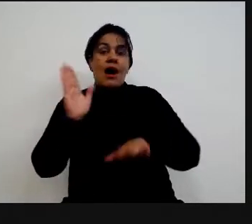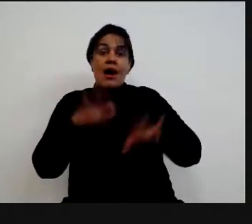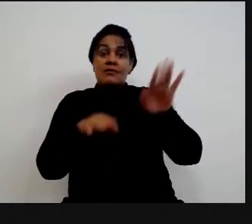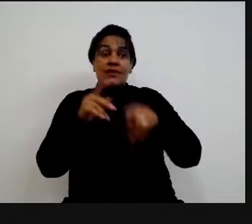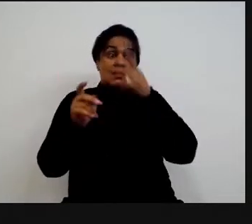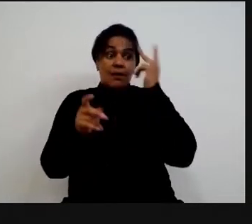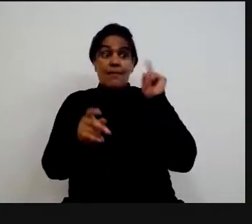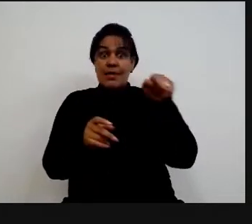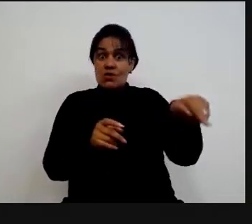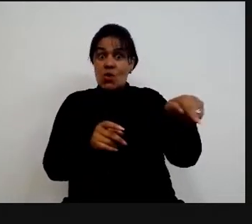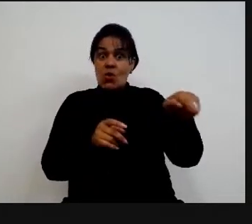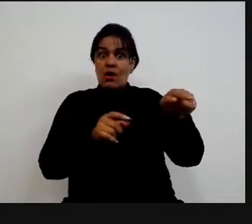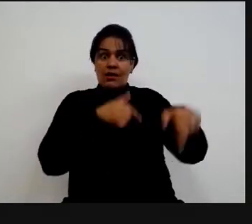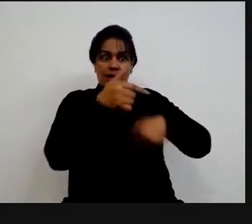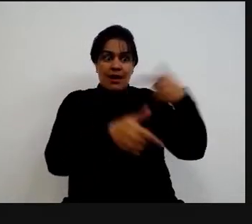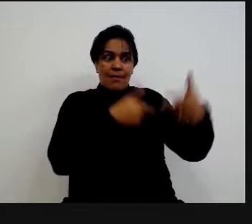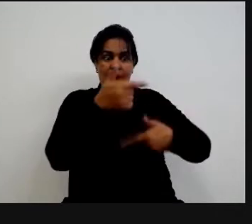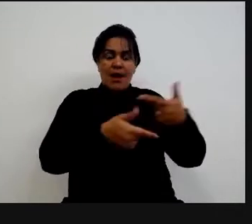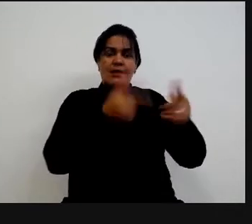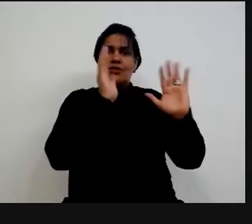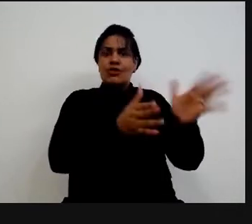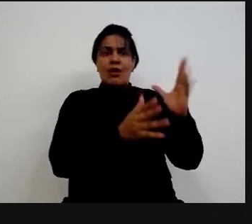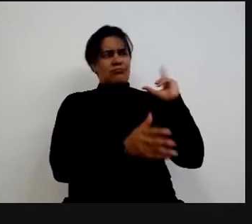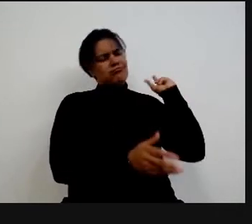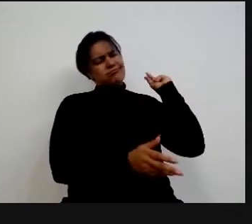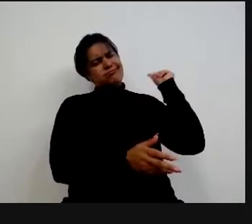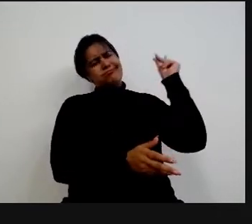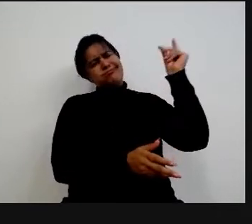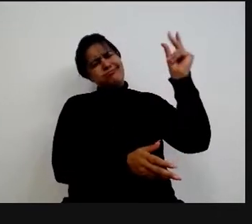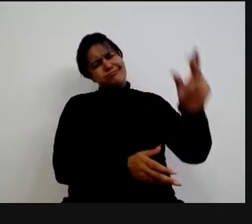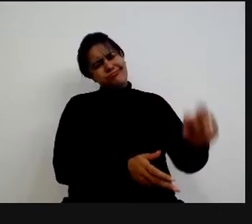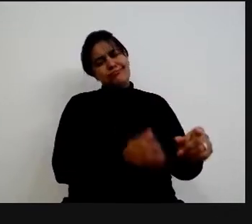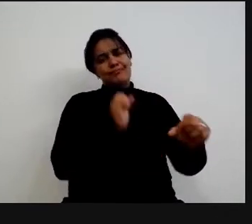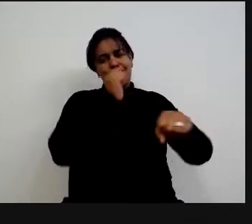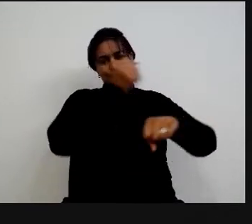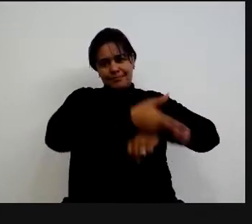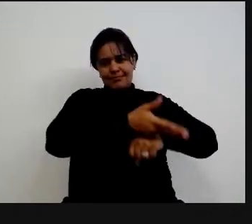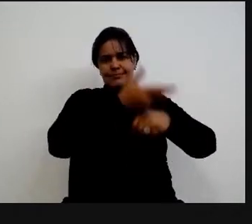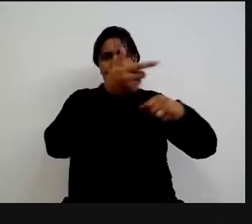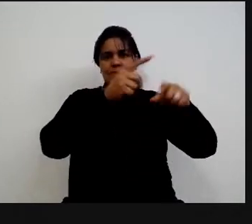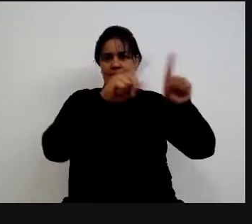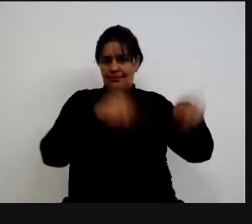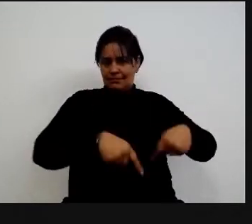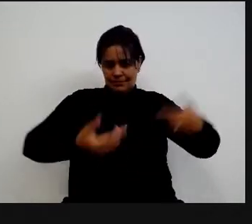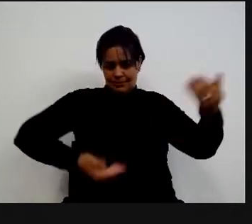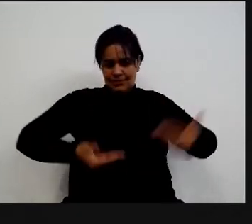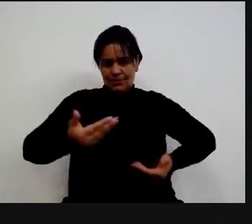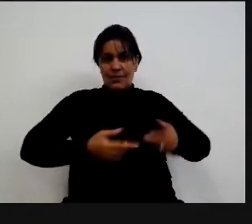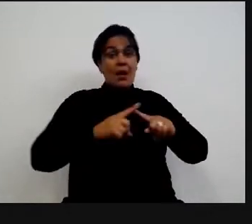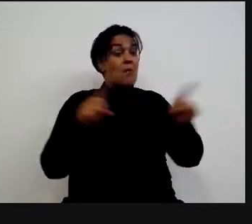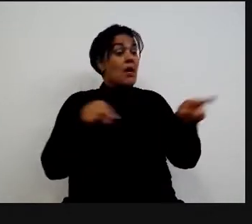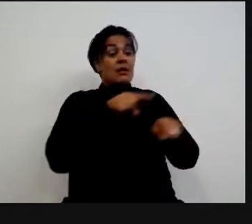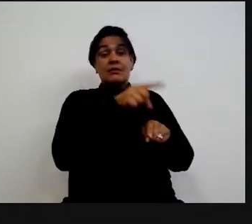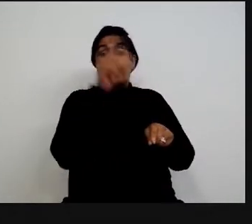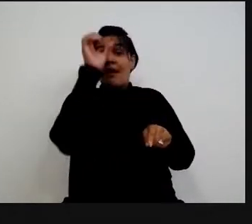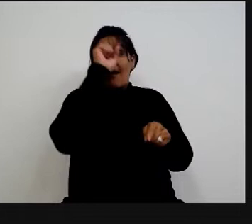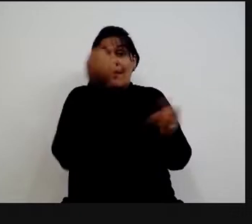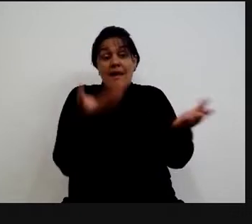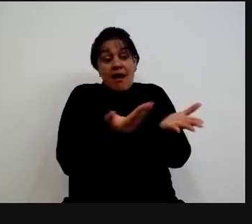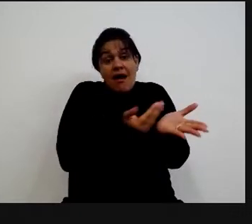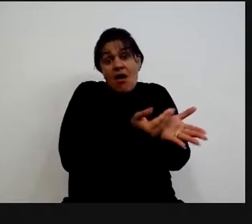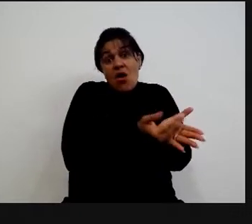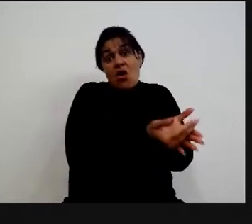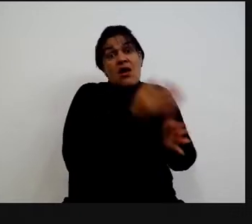não nasceram nessa cultura, pois é, eu também, e que podem ter uma